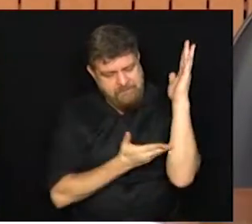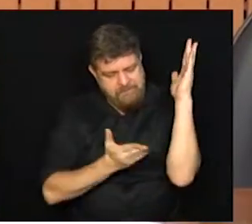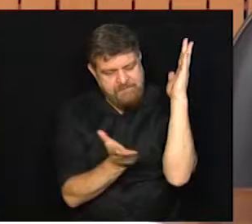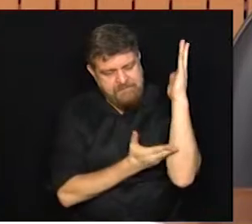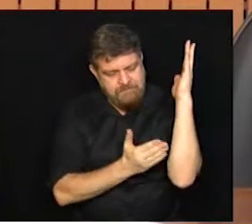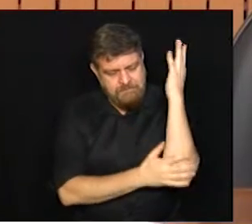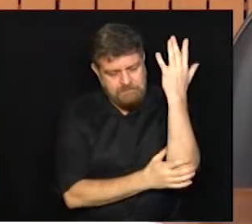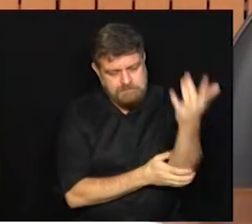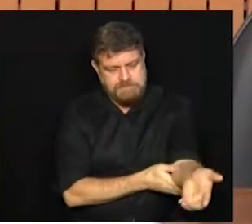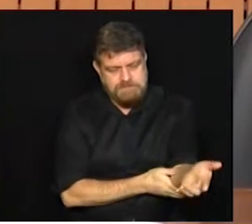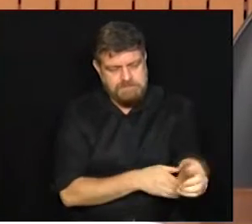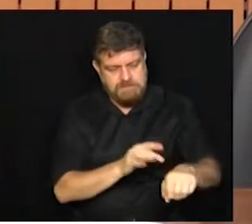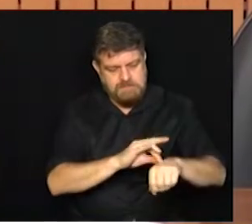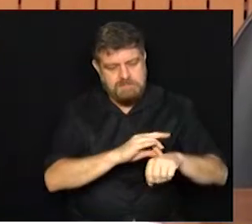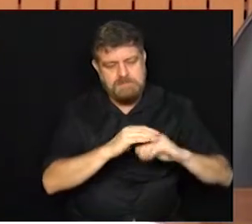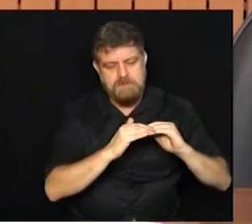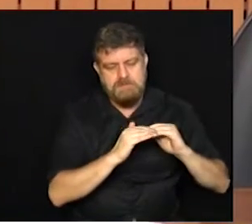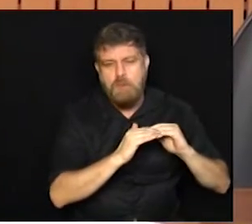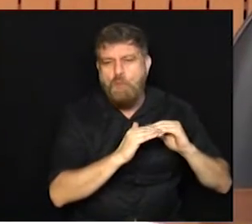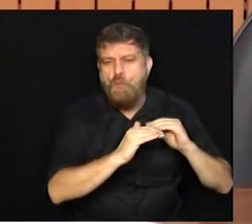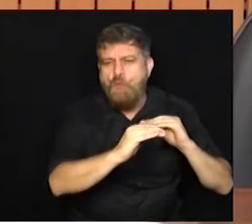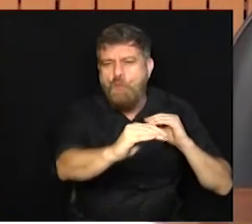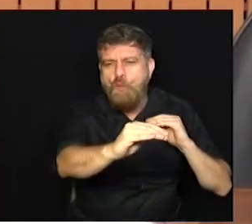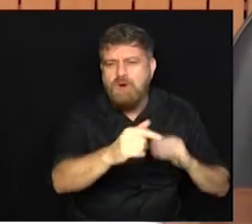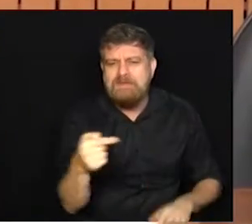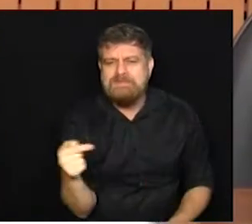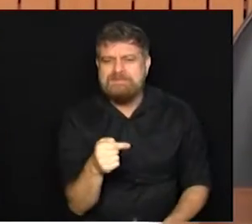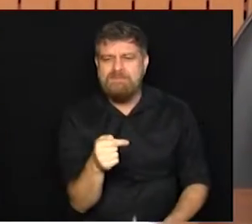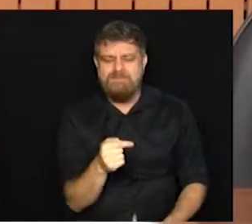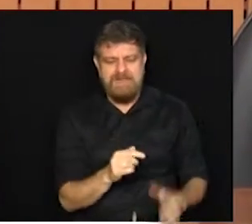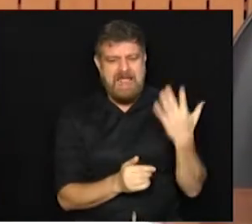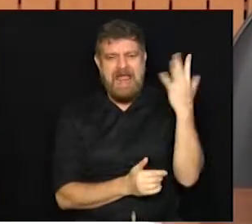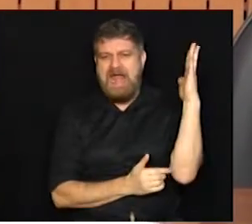Pissarrão, né, que foi bastante desgastante.